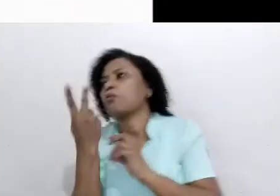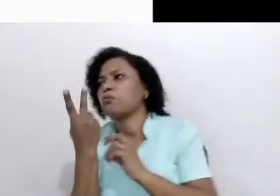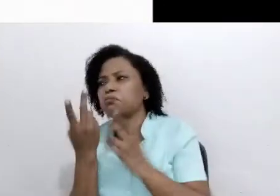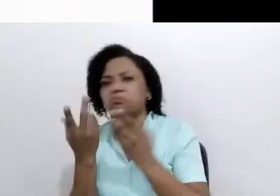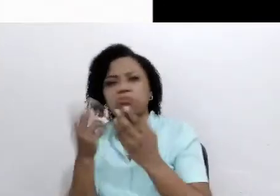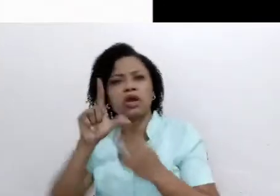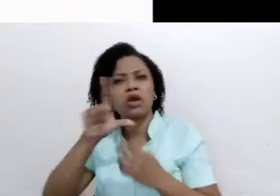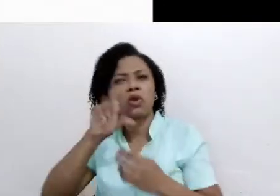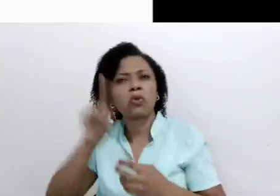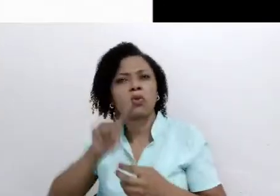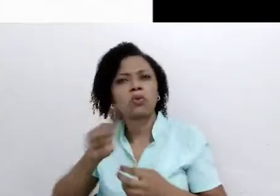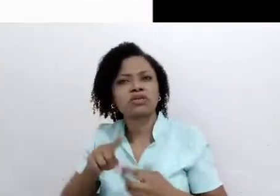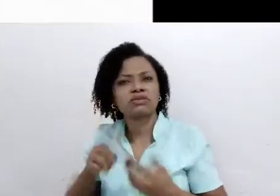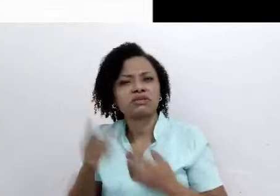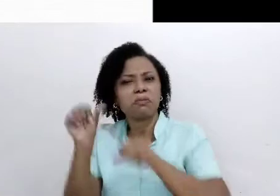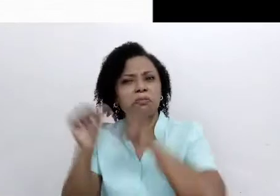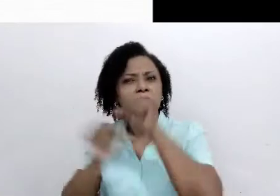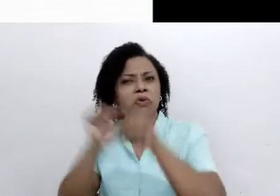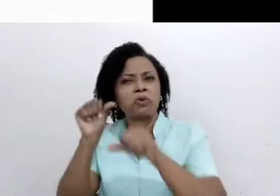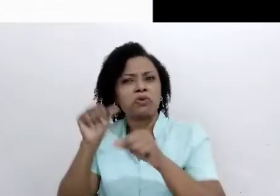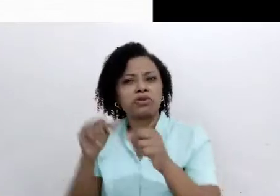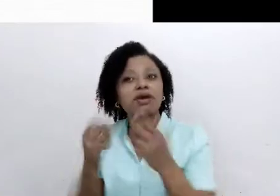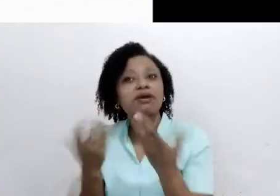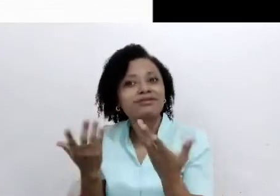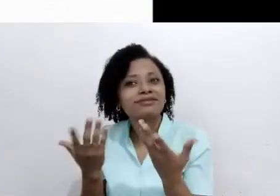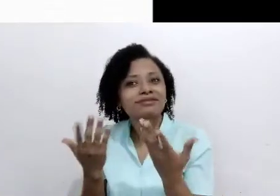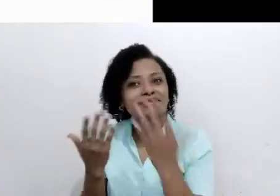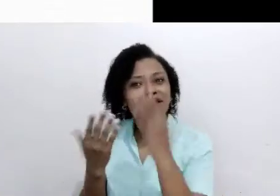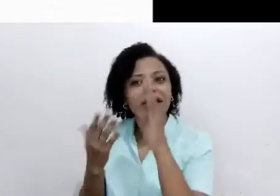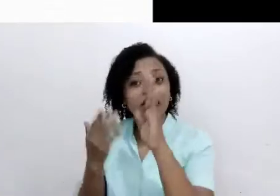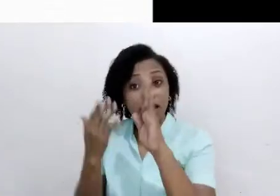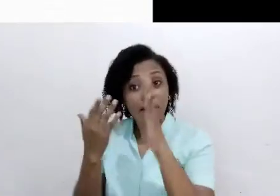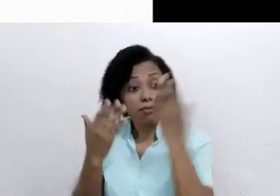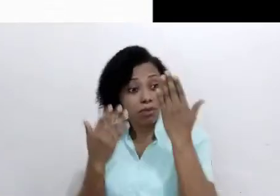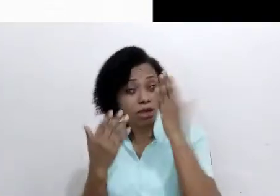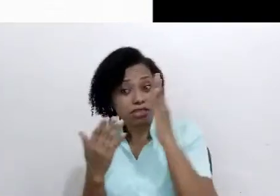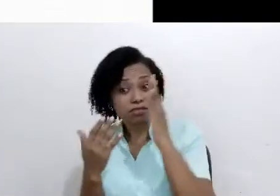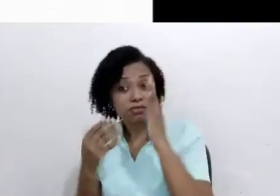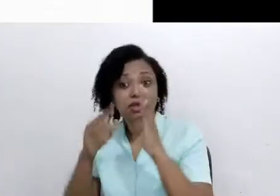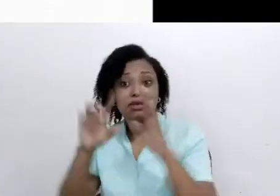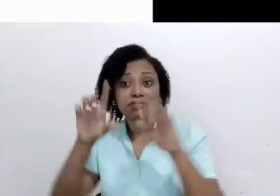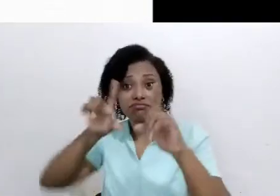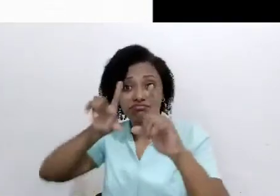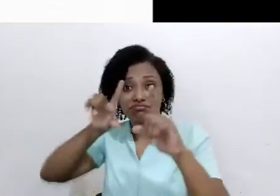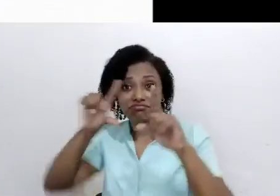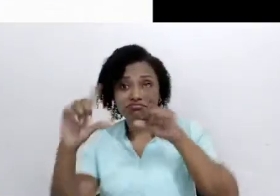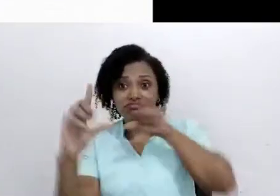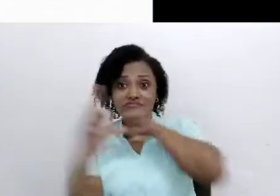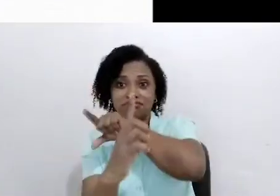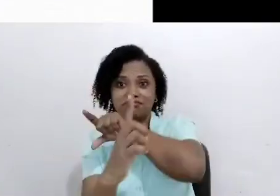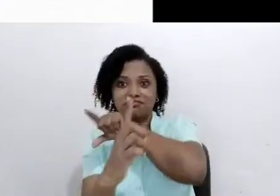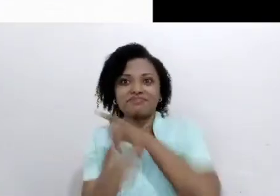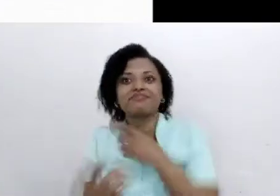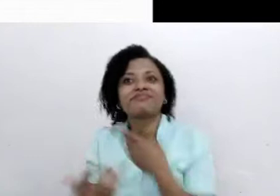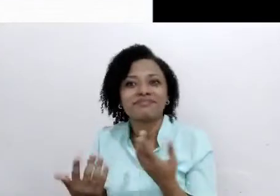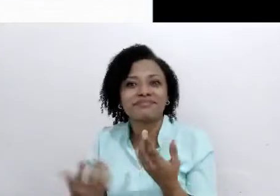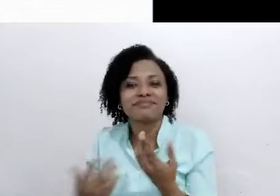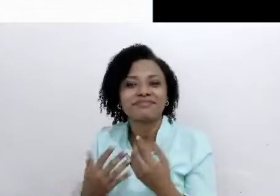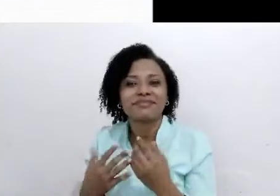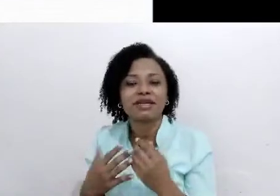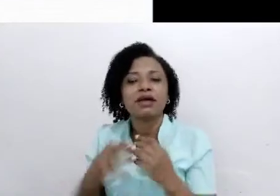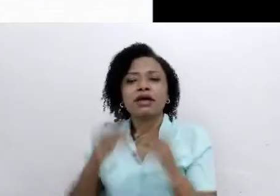direita, a imagem lá no espelho ela vai estar invertida. Ela vai levantar a mão o quê? A mão